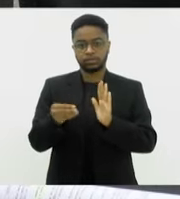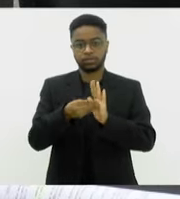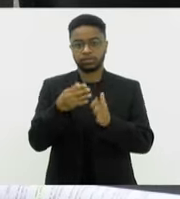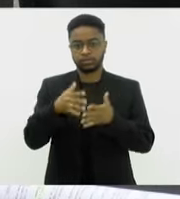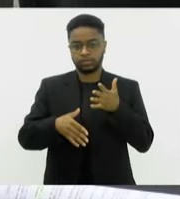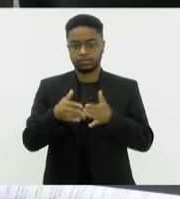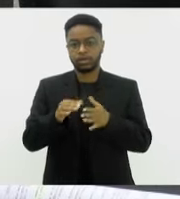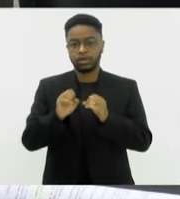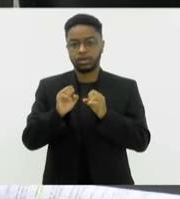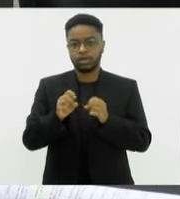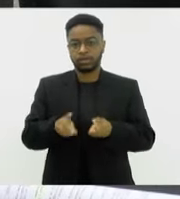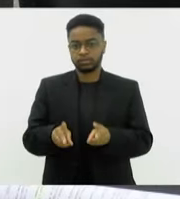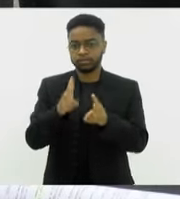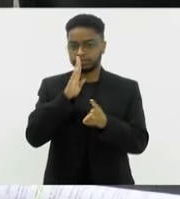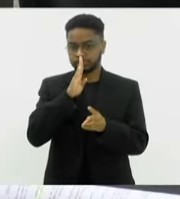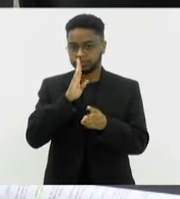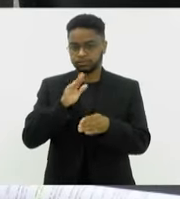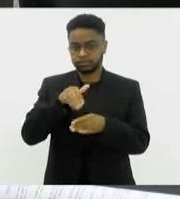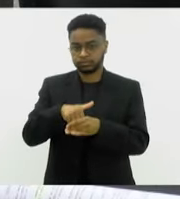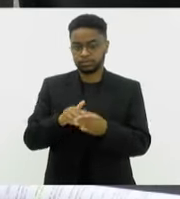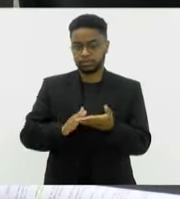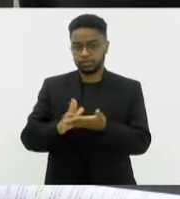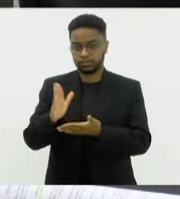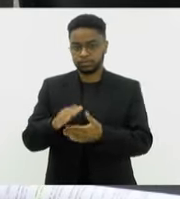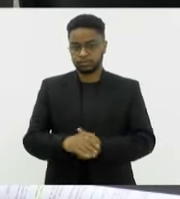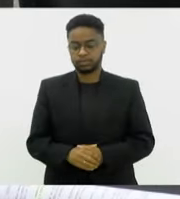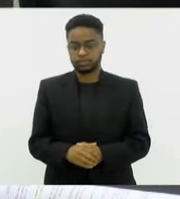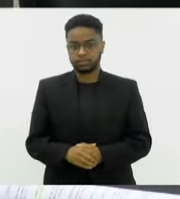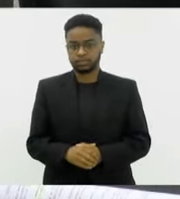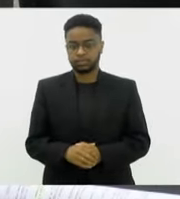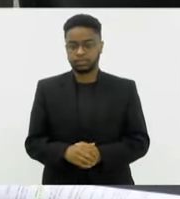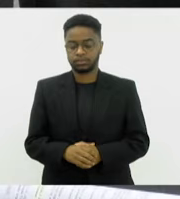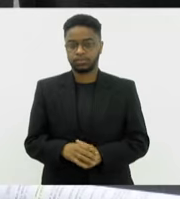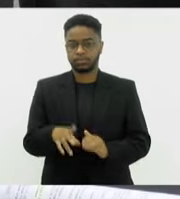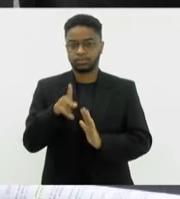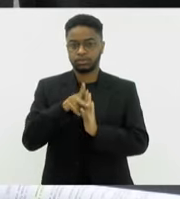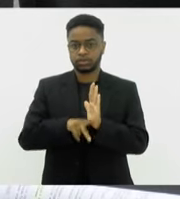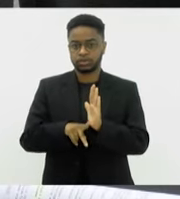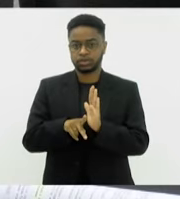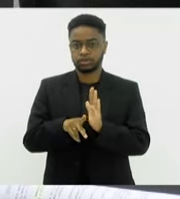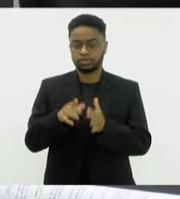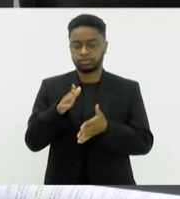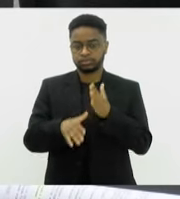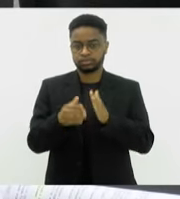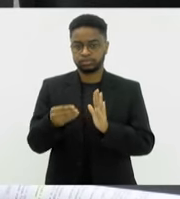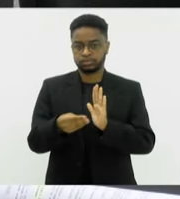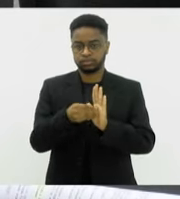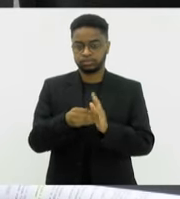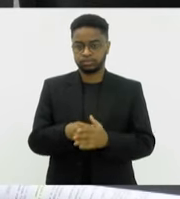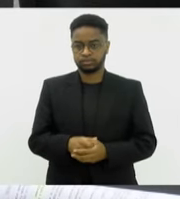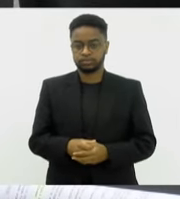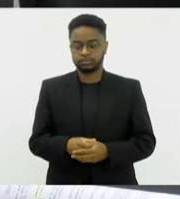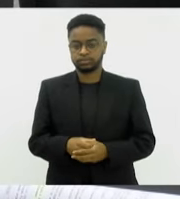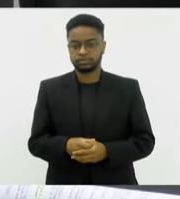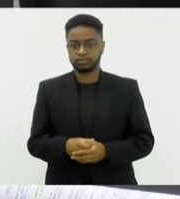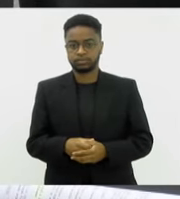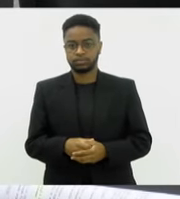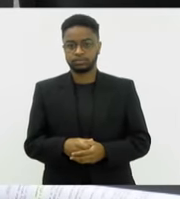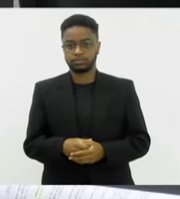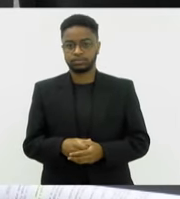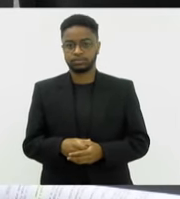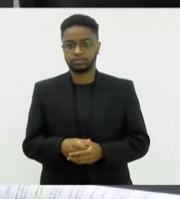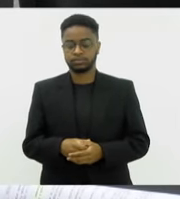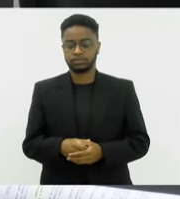estão, em votação, aprovado. O projeto foi prejudicado. Então,